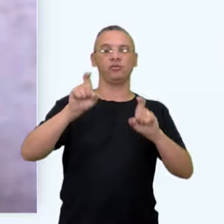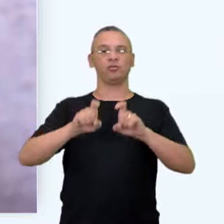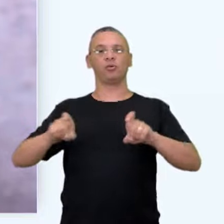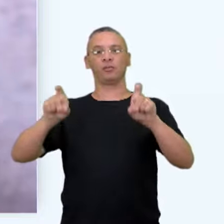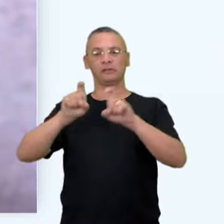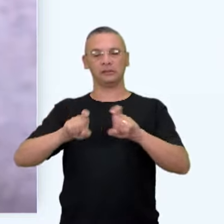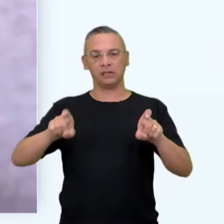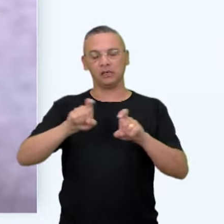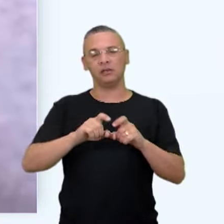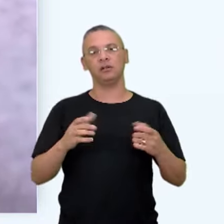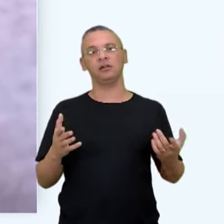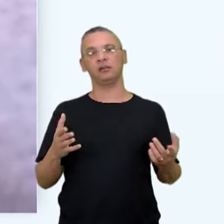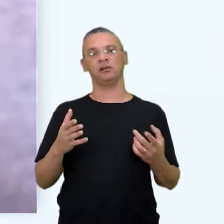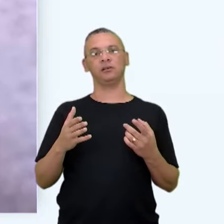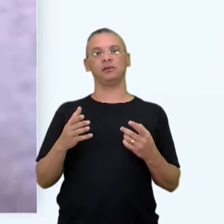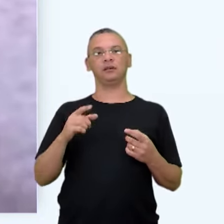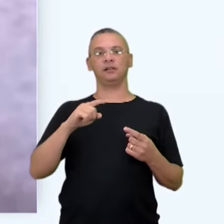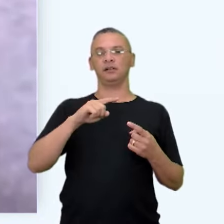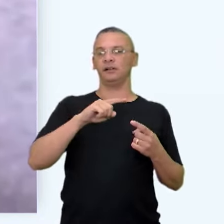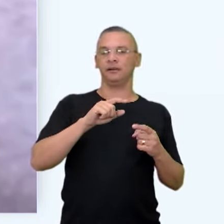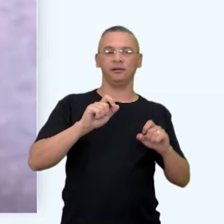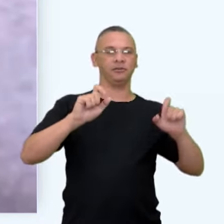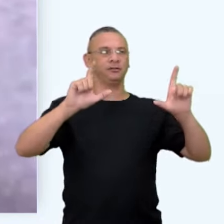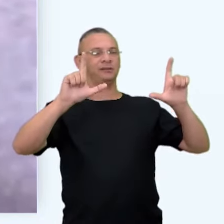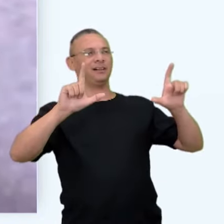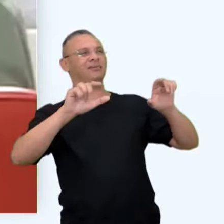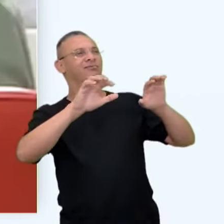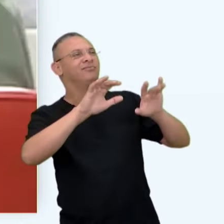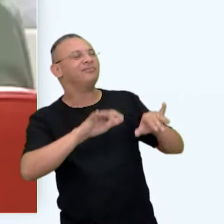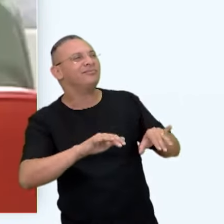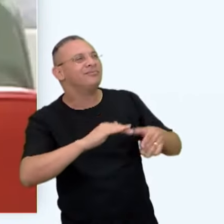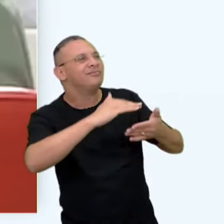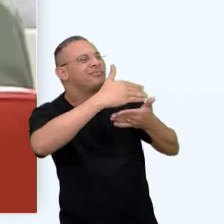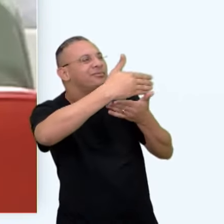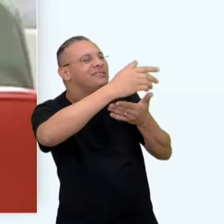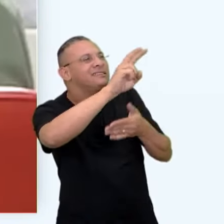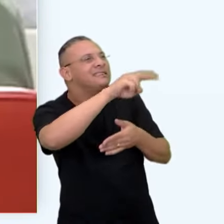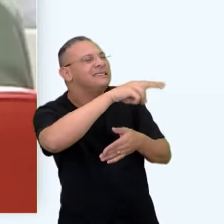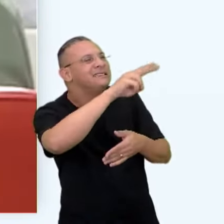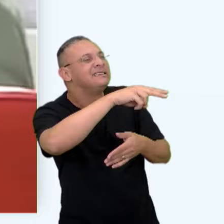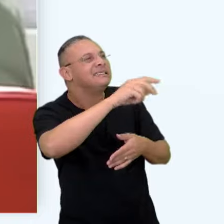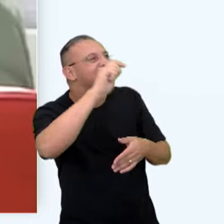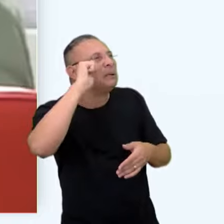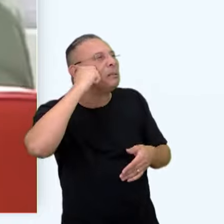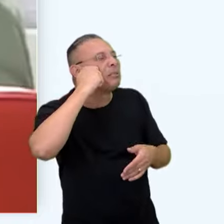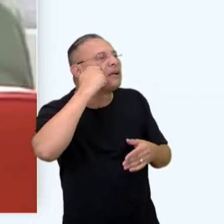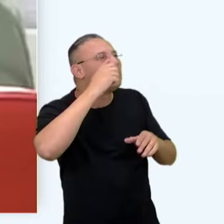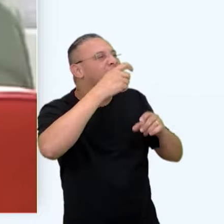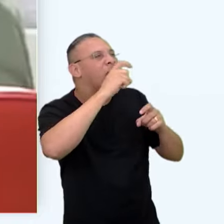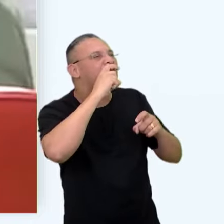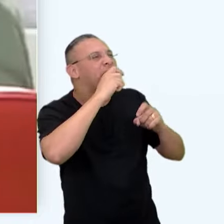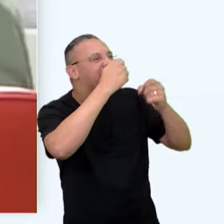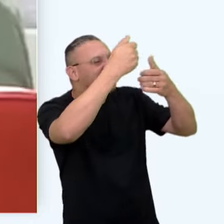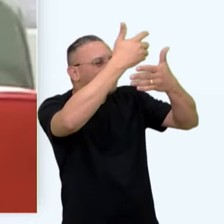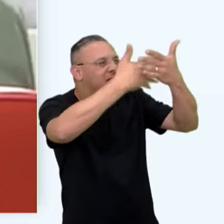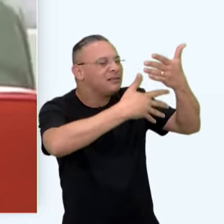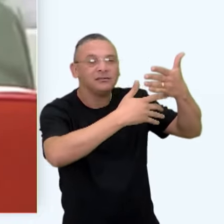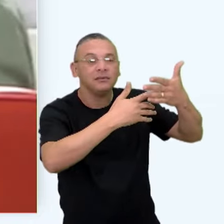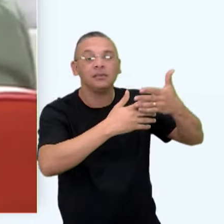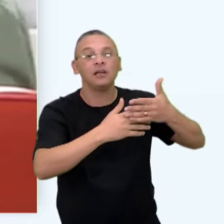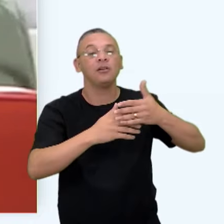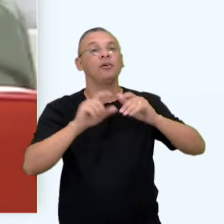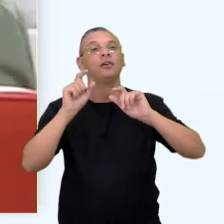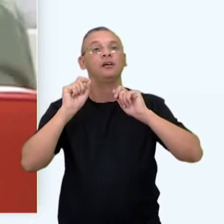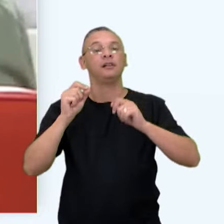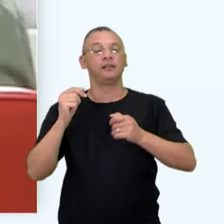com telas pretas e letras verdes, e sim surgiu a possibilidade de fazer a internet